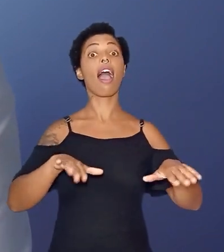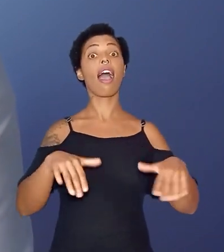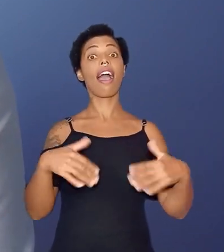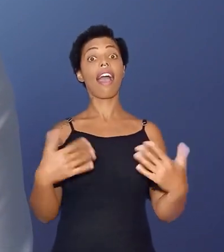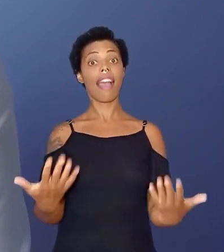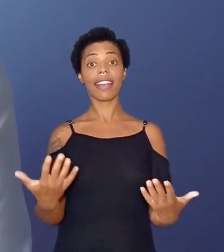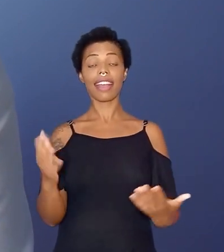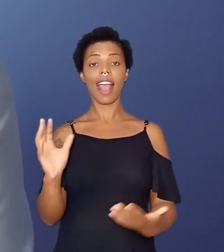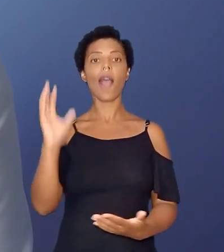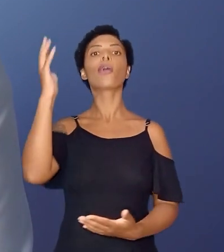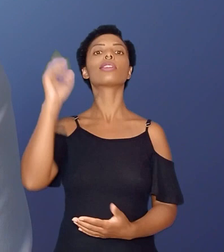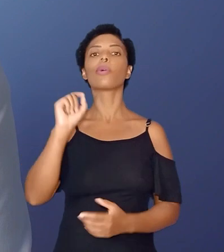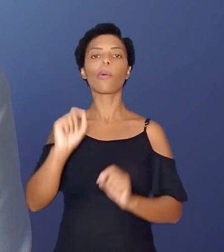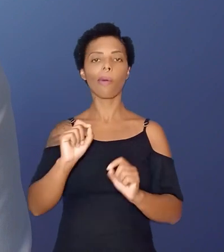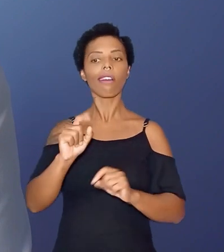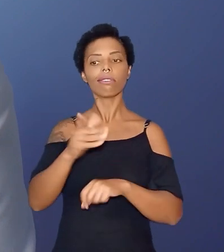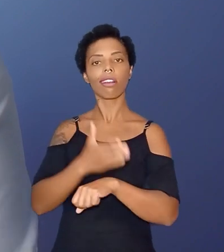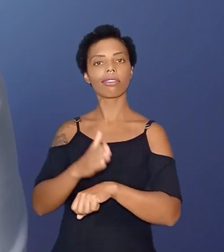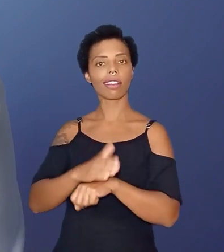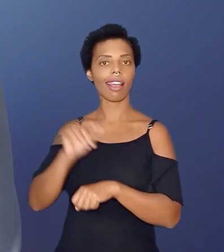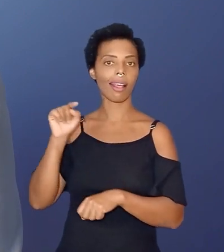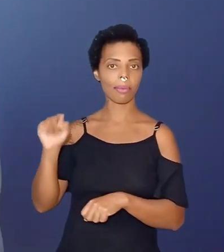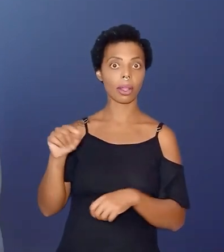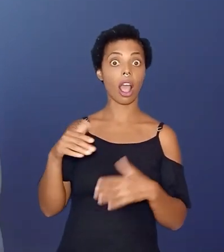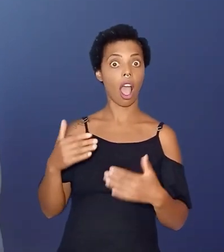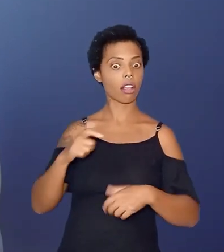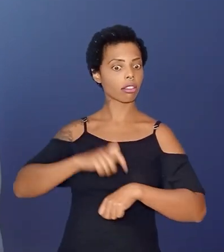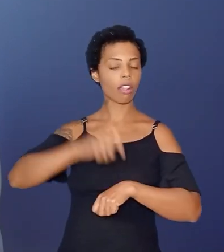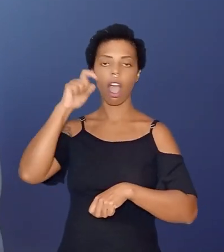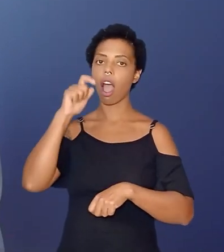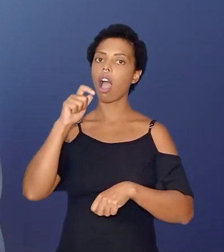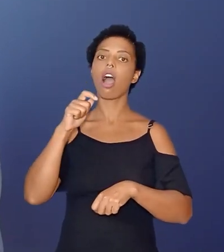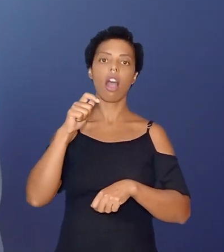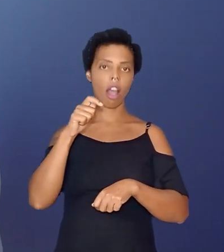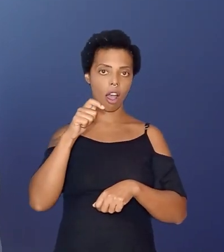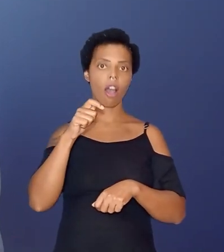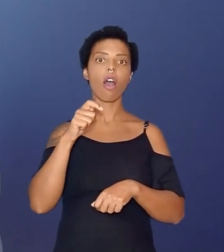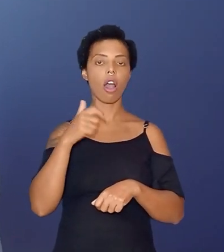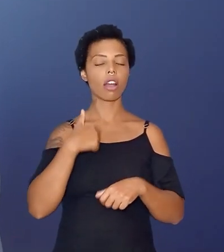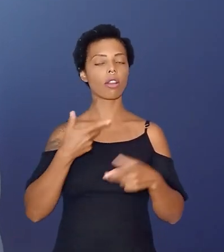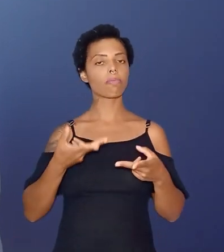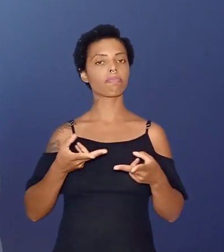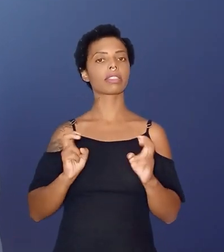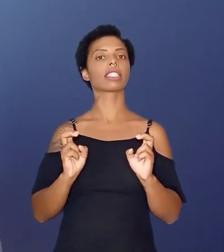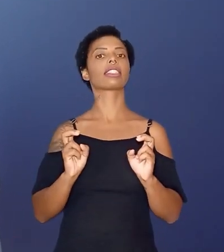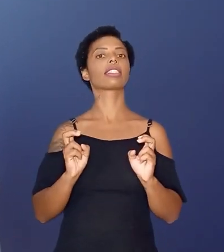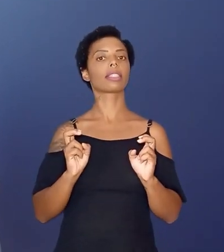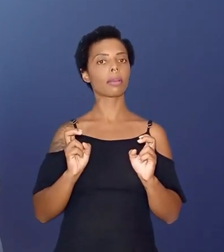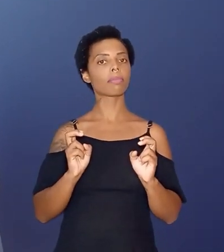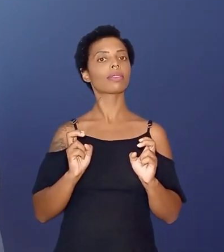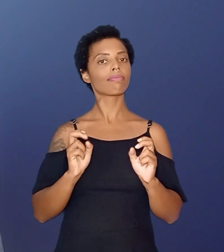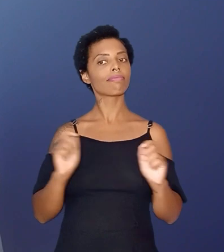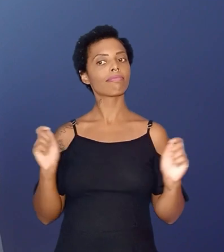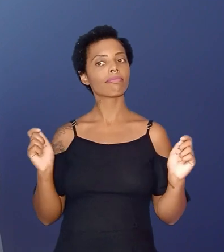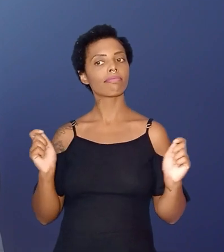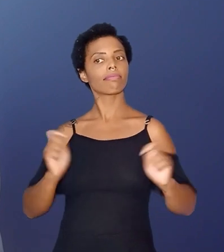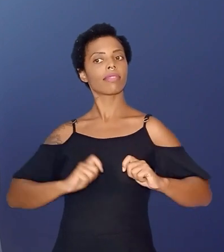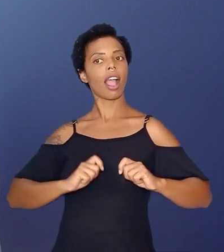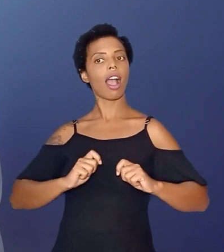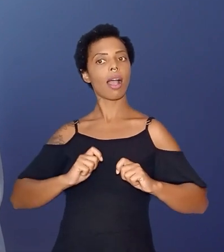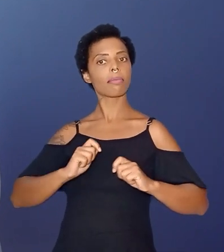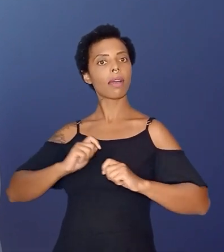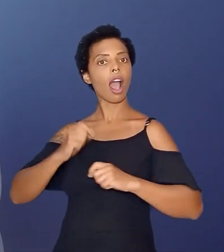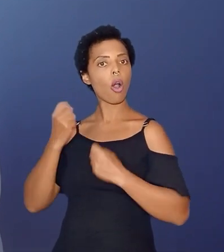e aí aconteceu que teve o treinamento. E aí eu já imediatamente percebi que